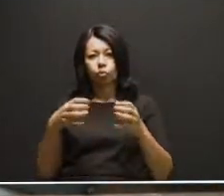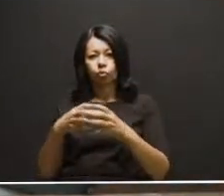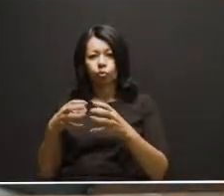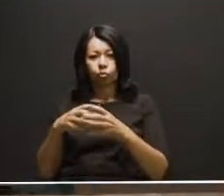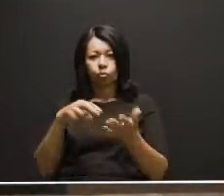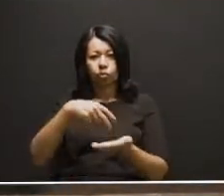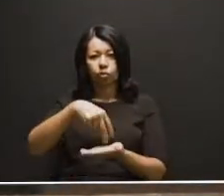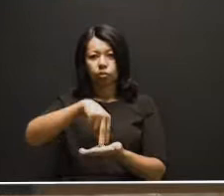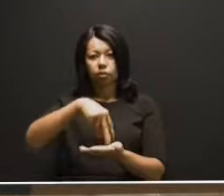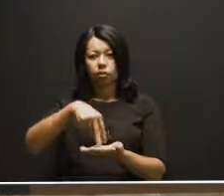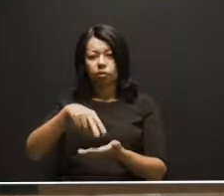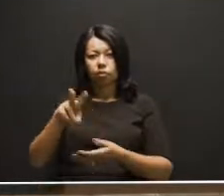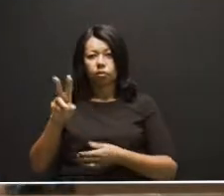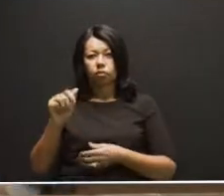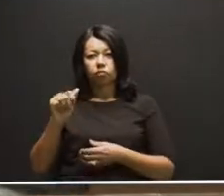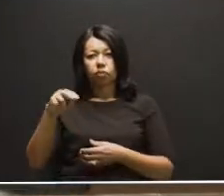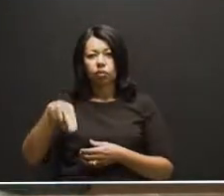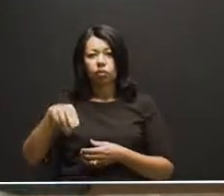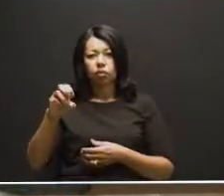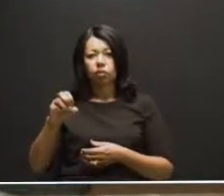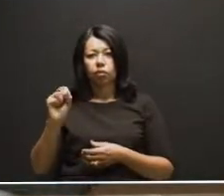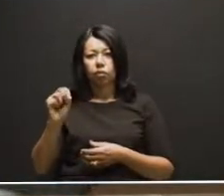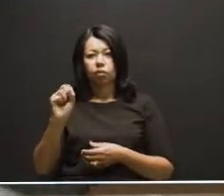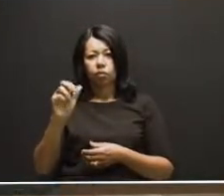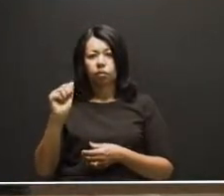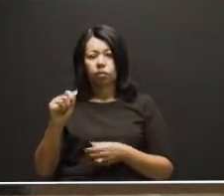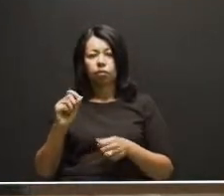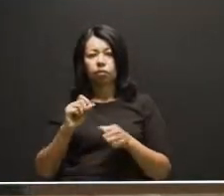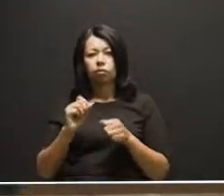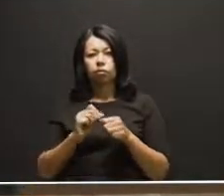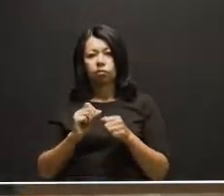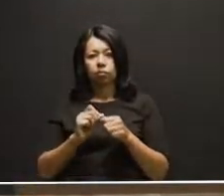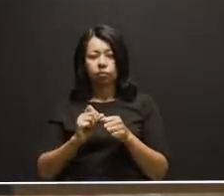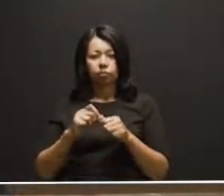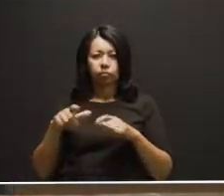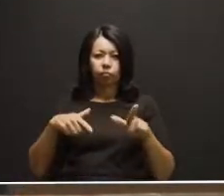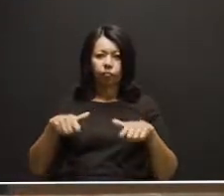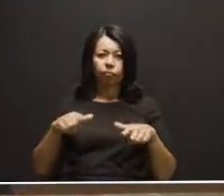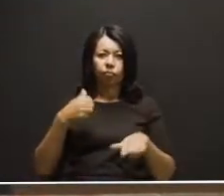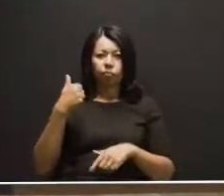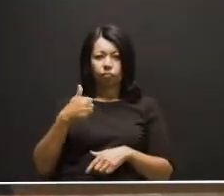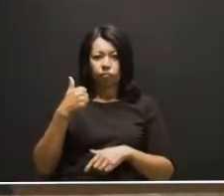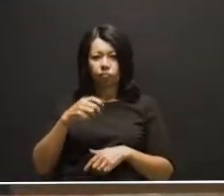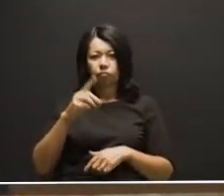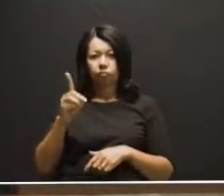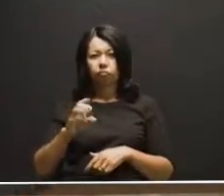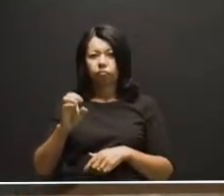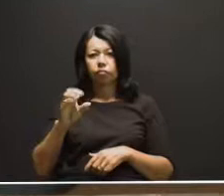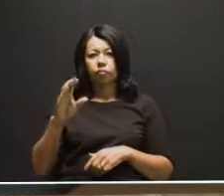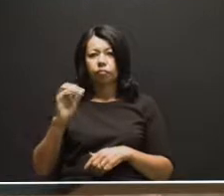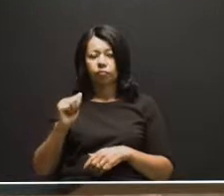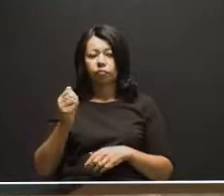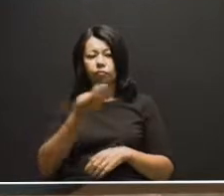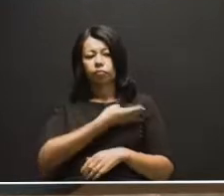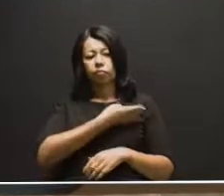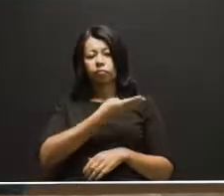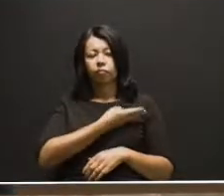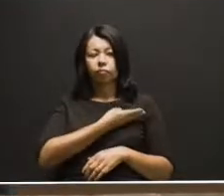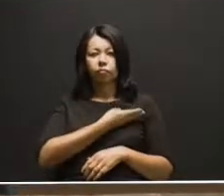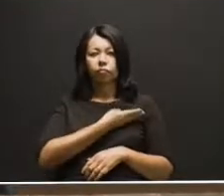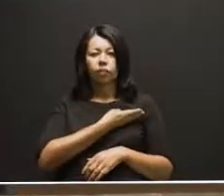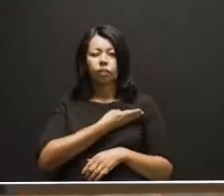parabenizar vanessa que também tem um efeito mais força ao zeca meu amigo de casqueiro meu parceiro gente finíssima